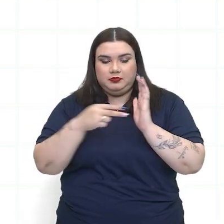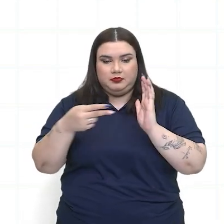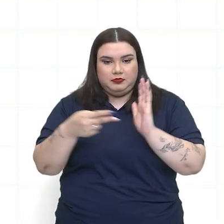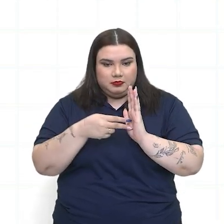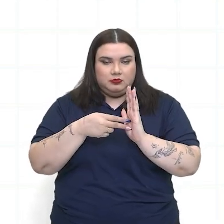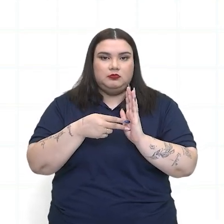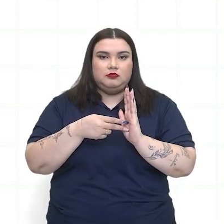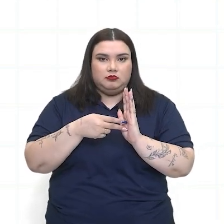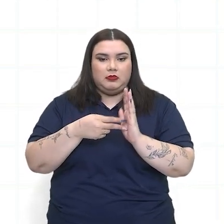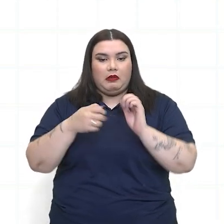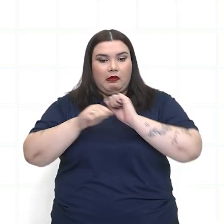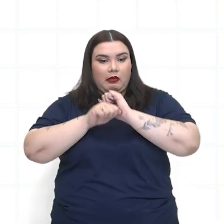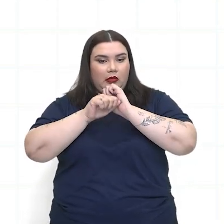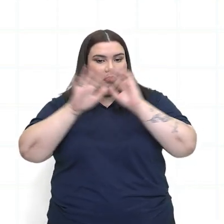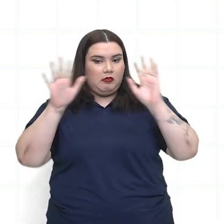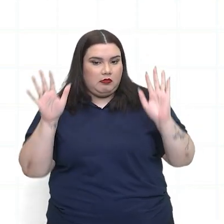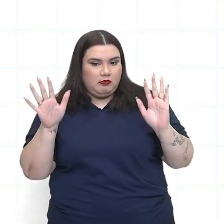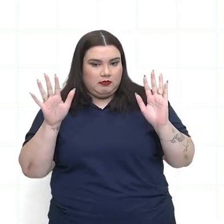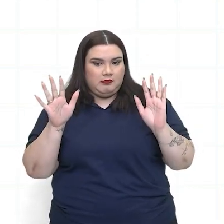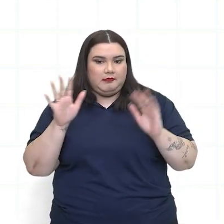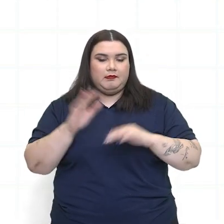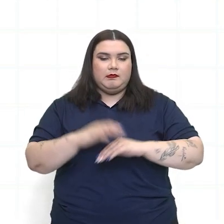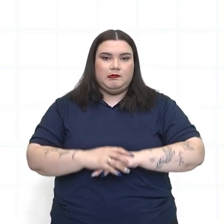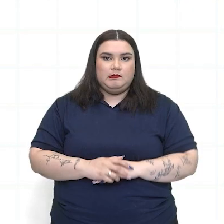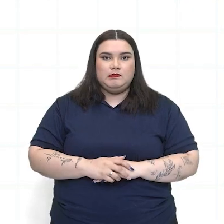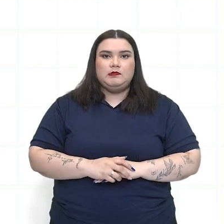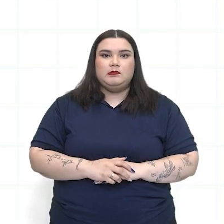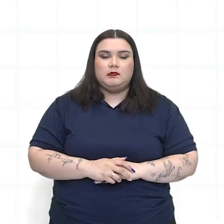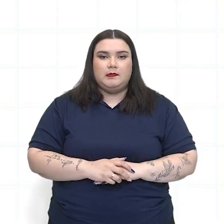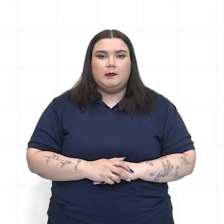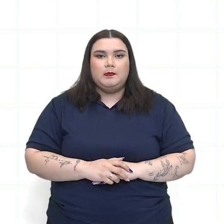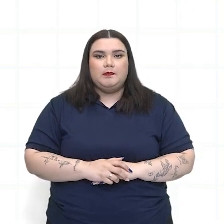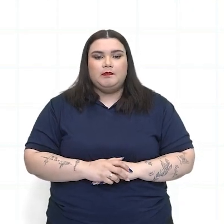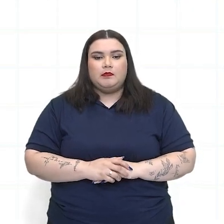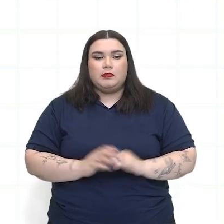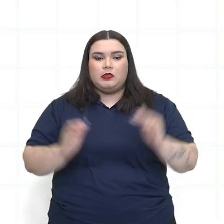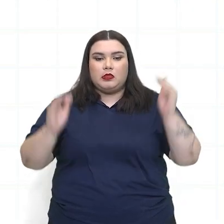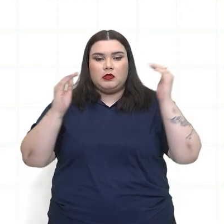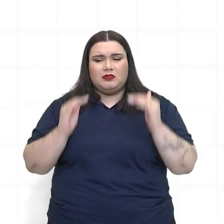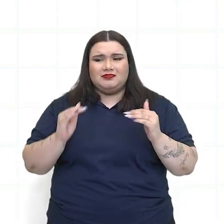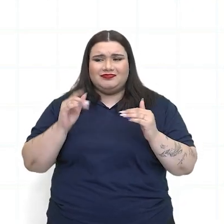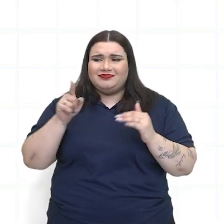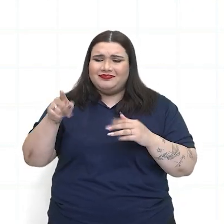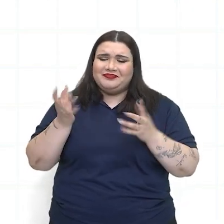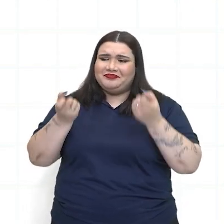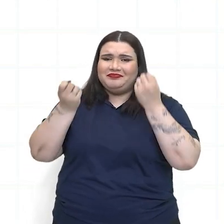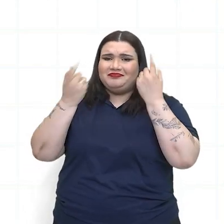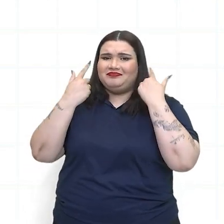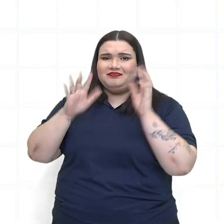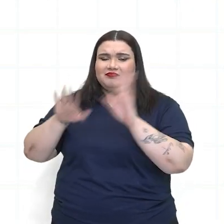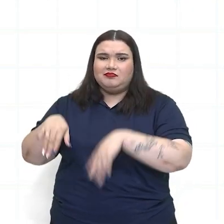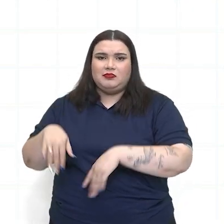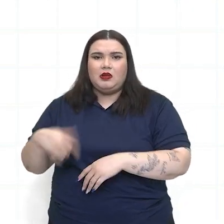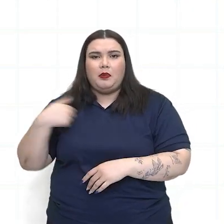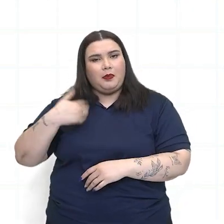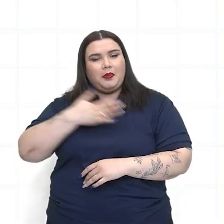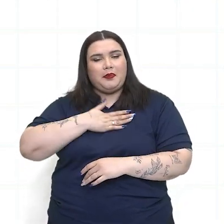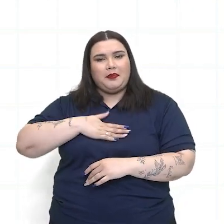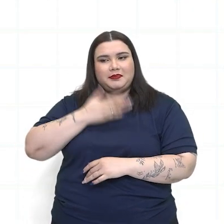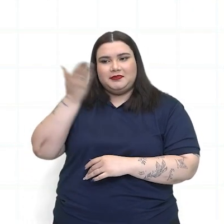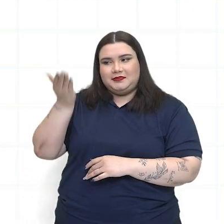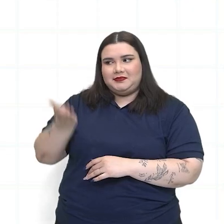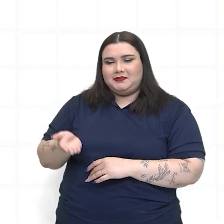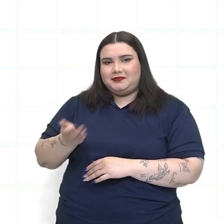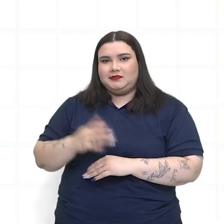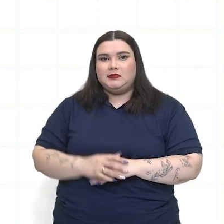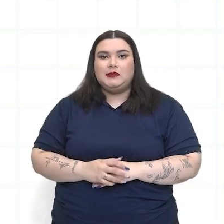Sentido correto, clareza, certo? Da mesma forma que no primeiro exemplo. Ligue para isso, não. Gosto de você, aqui